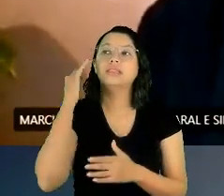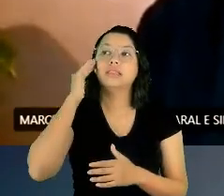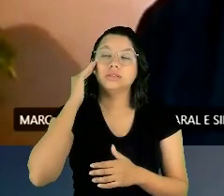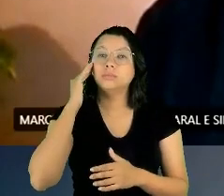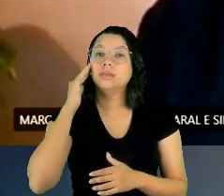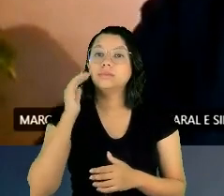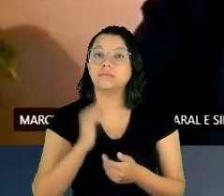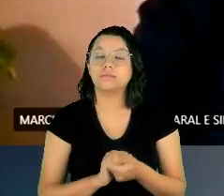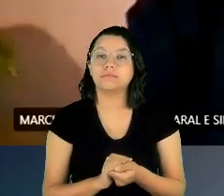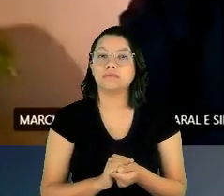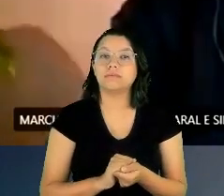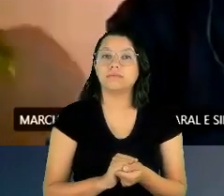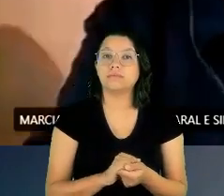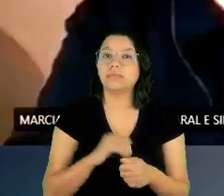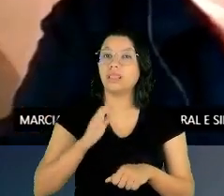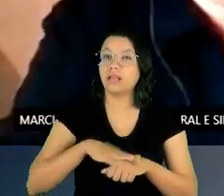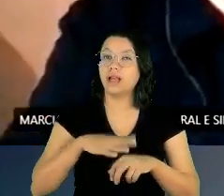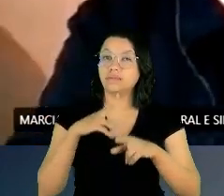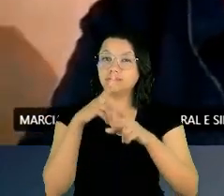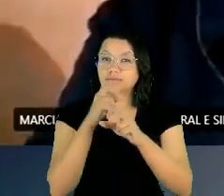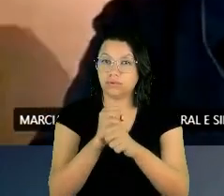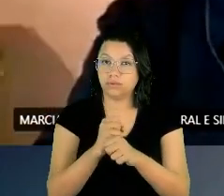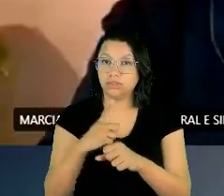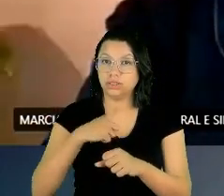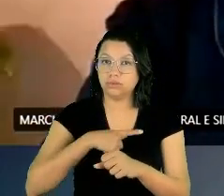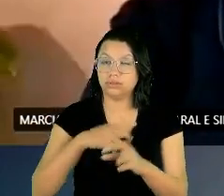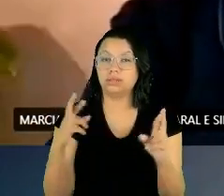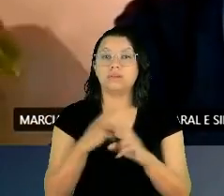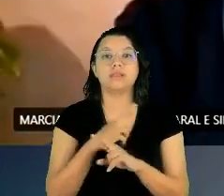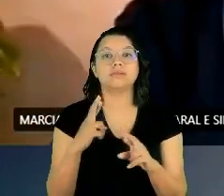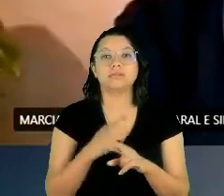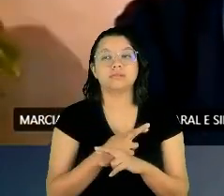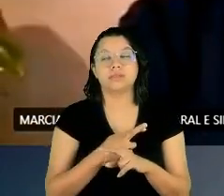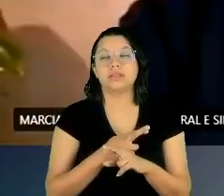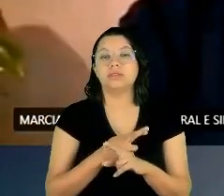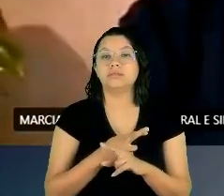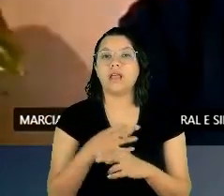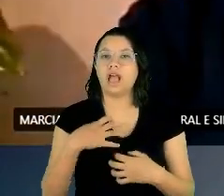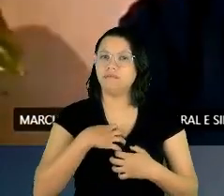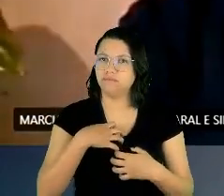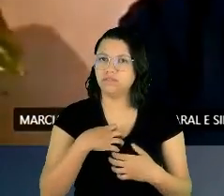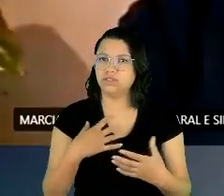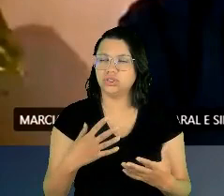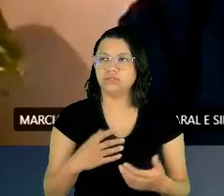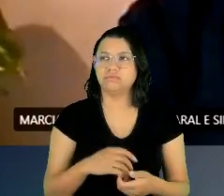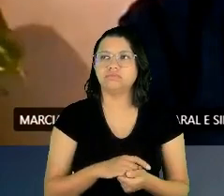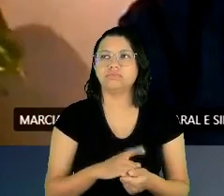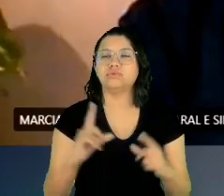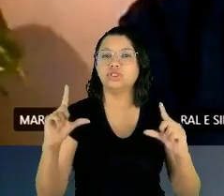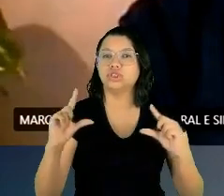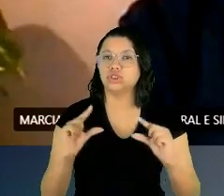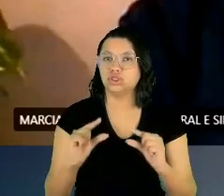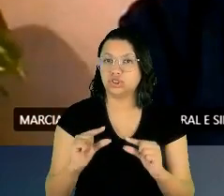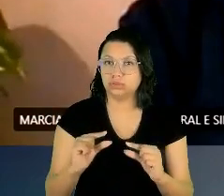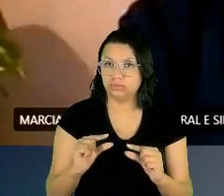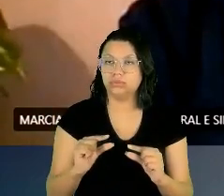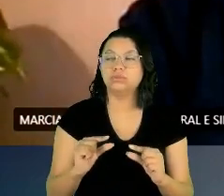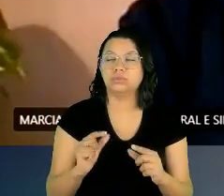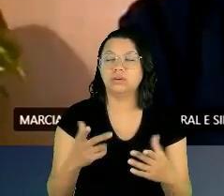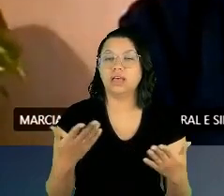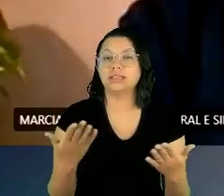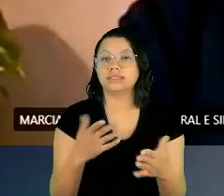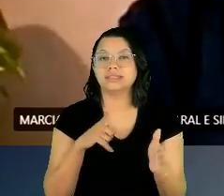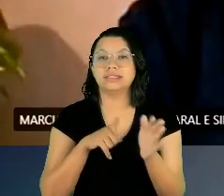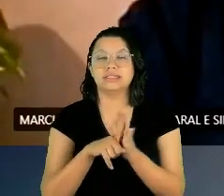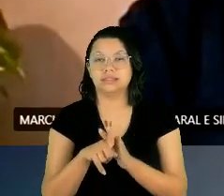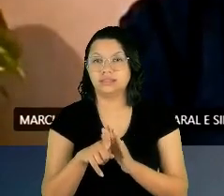Sim, nesse sentido, o viés ele é mais forte, né? Porque eu tenho um vínculo afetivo. E realmente eu